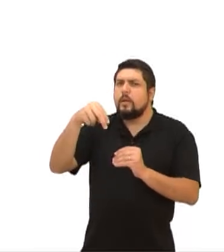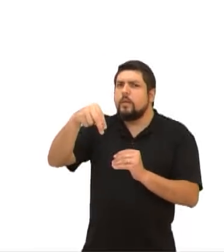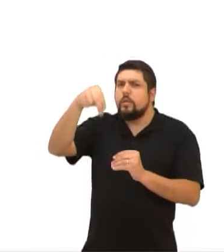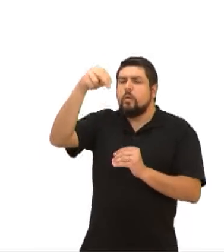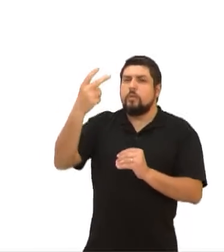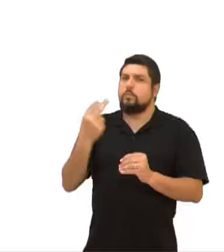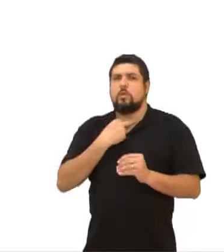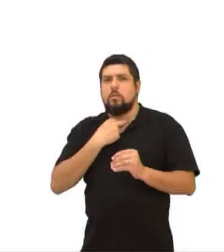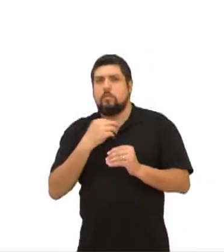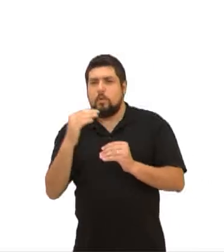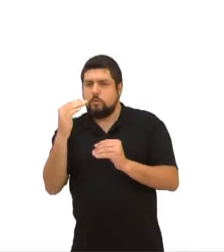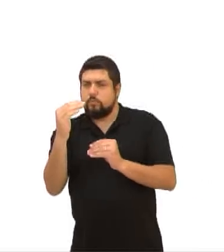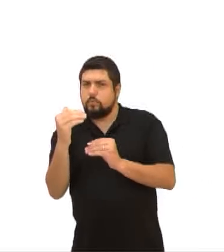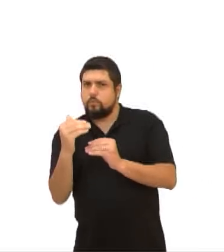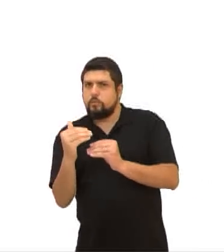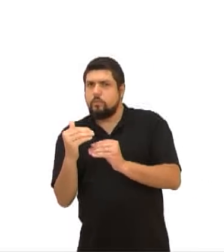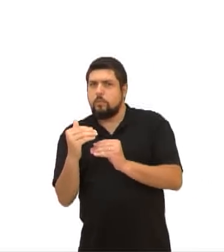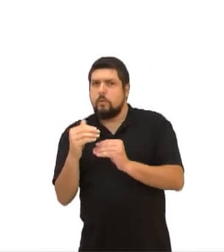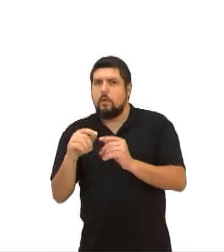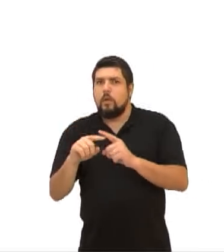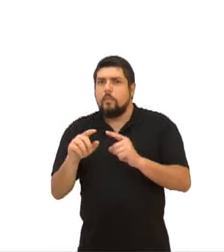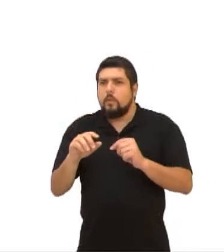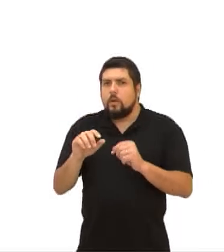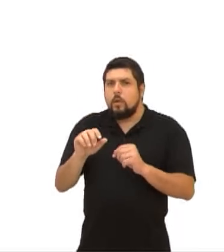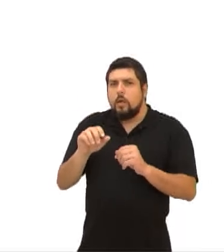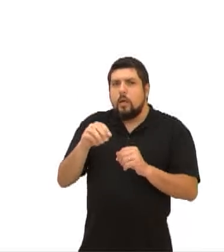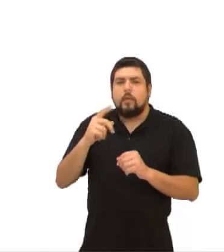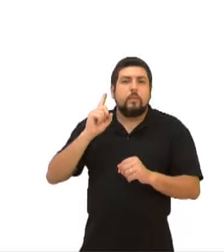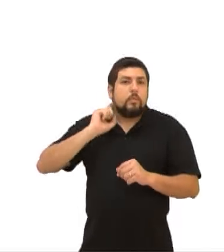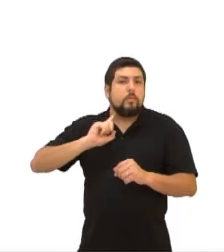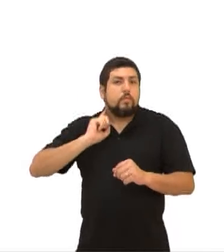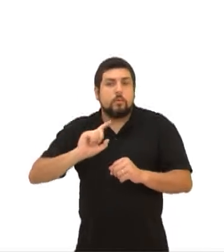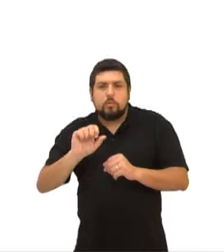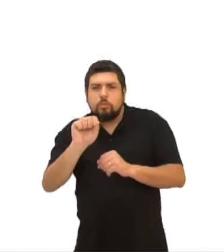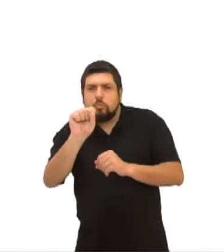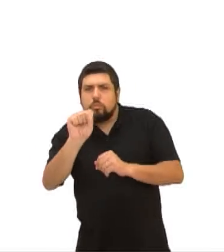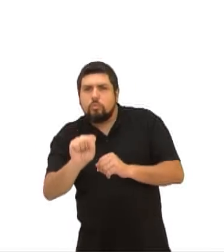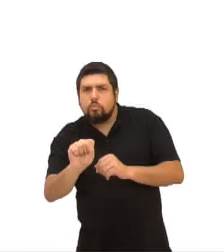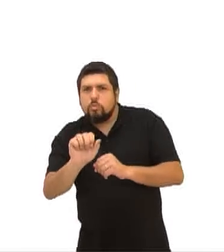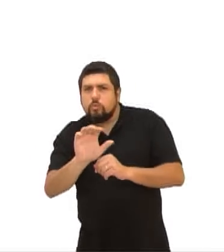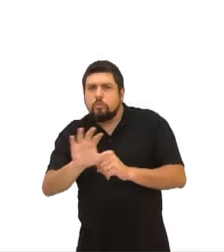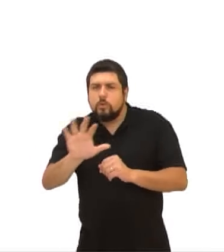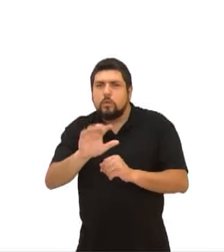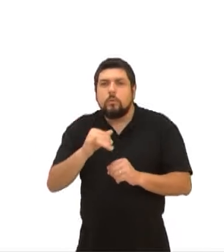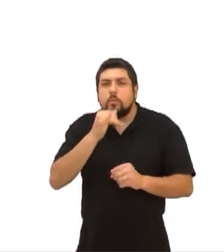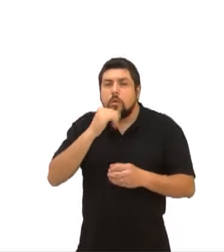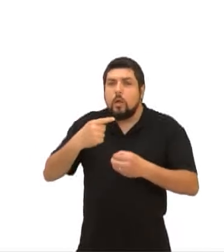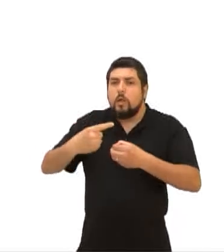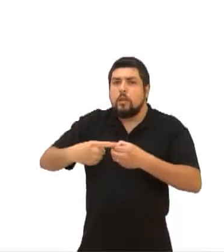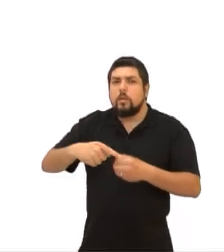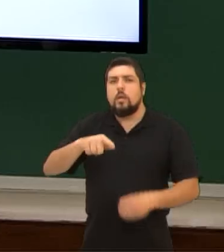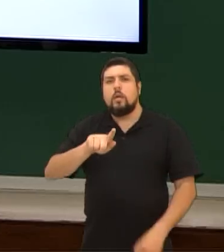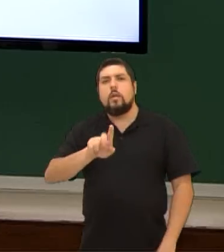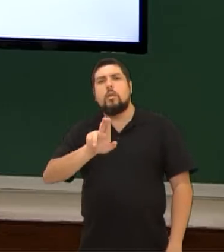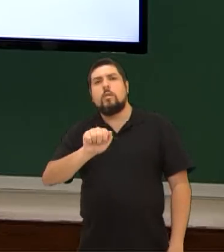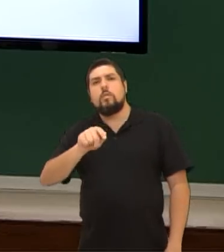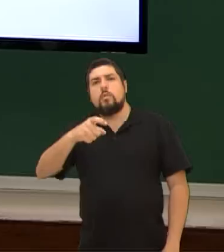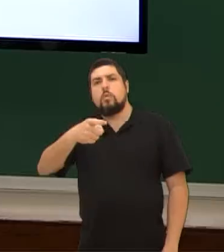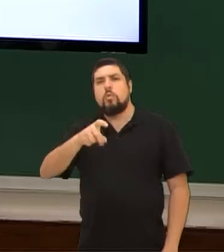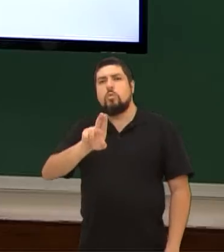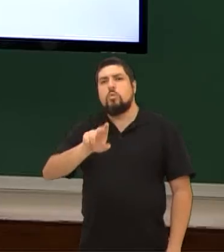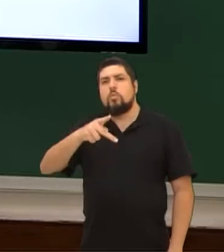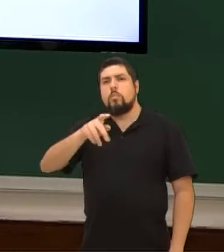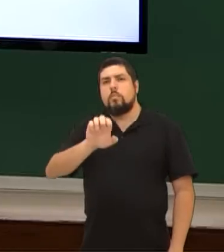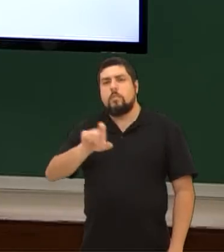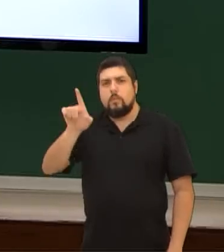vamos ter o café em Minas Gerais, mas aqui no sul de Minas, né? Na cidade, por exemplo, de Guaxupé. Aqui no Rio de Janeiro, eu não vou